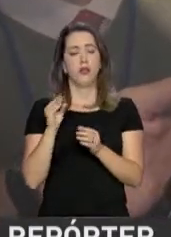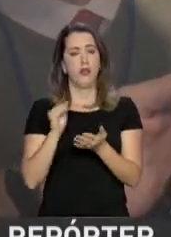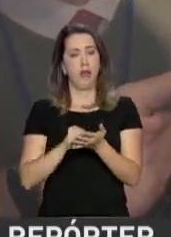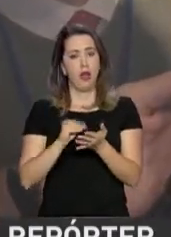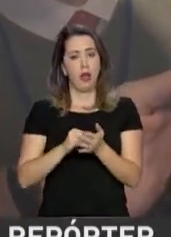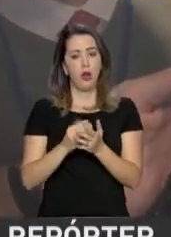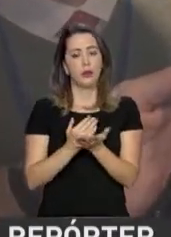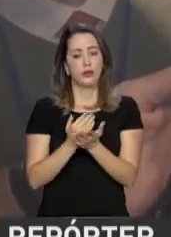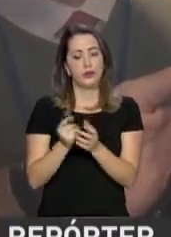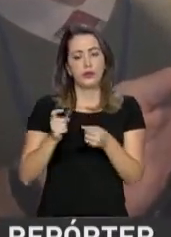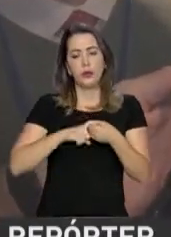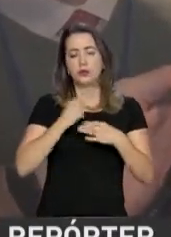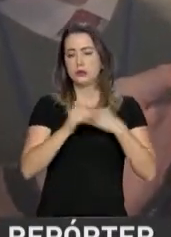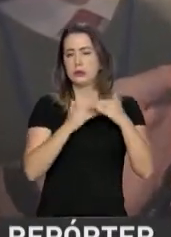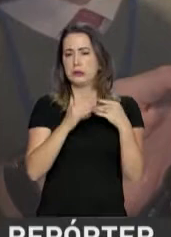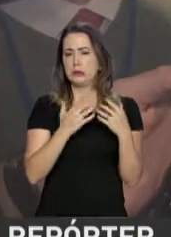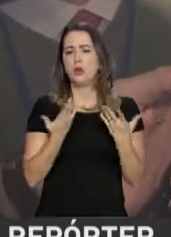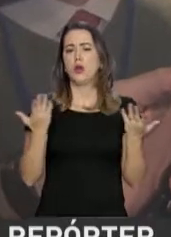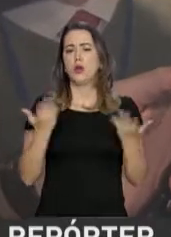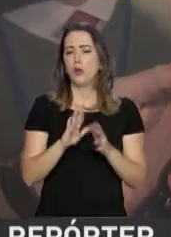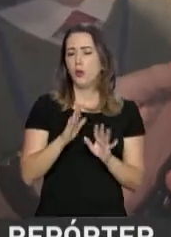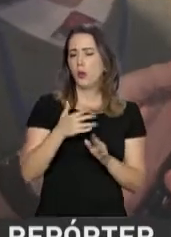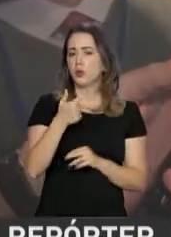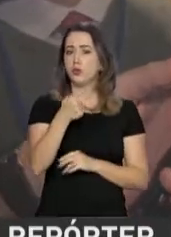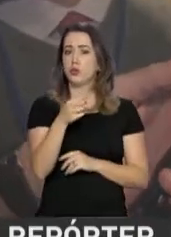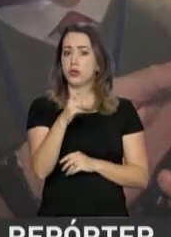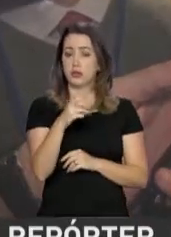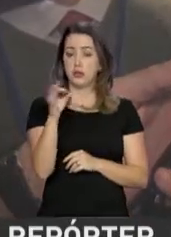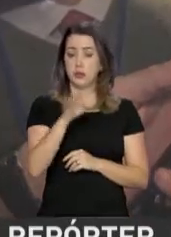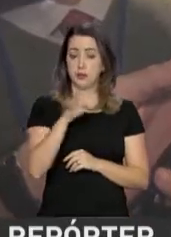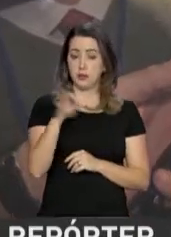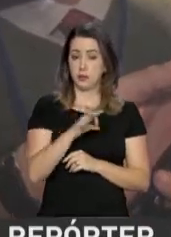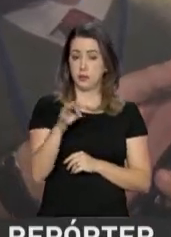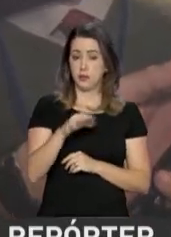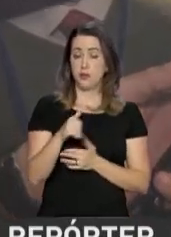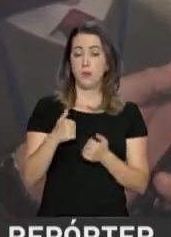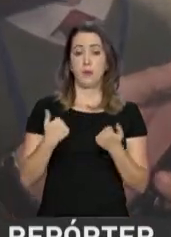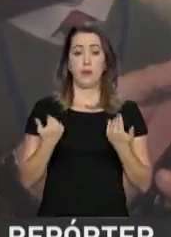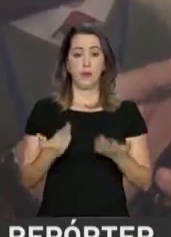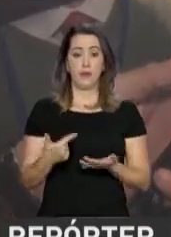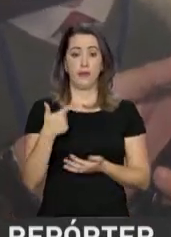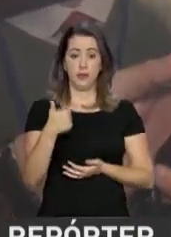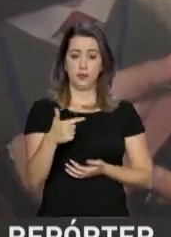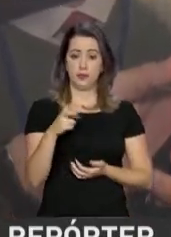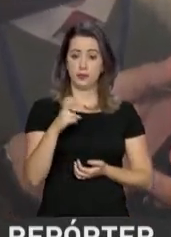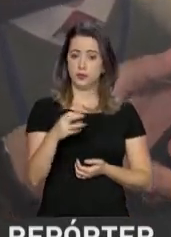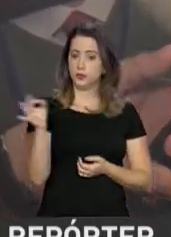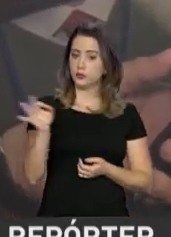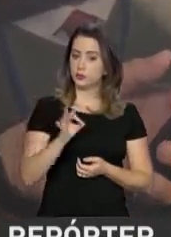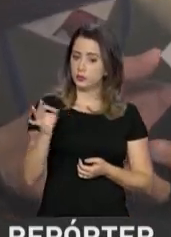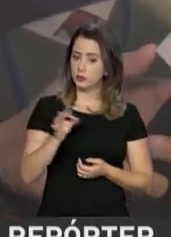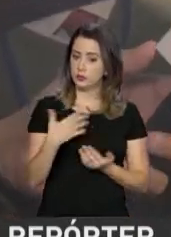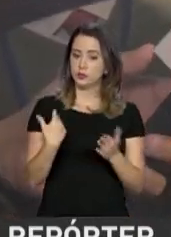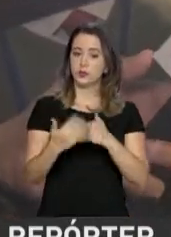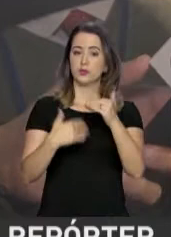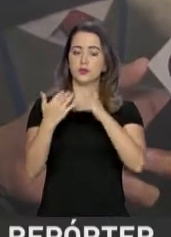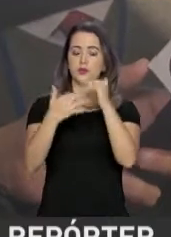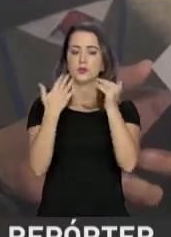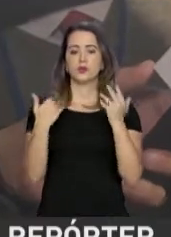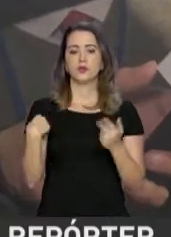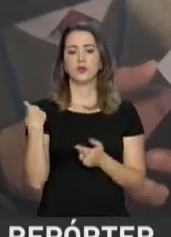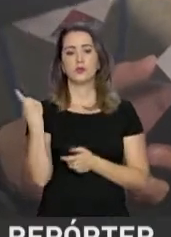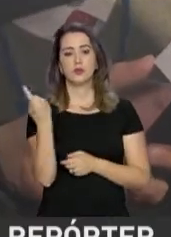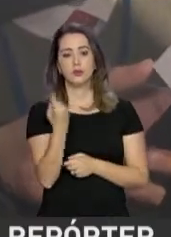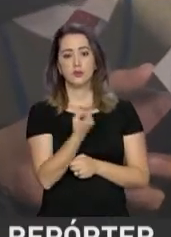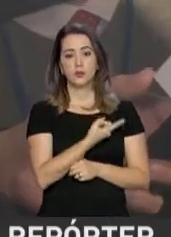a utilização da capacidade está em torno de 75% portanto a 25 por cento de espaço para crescer as